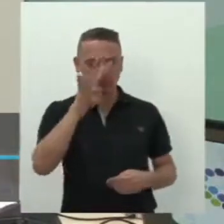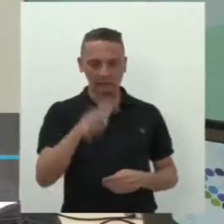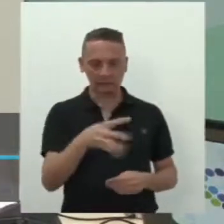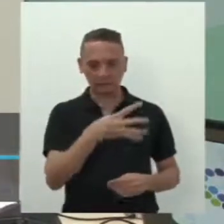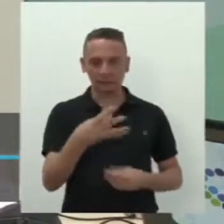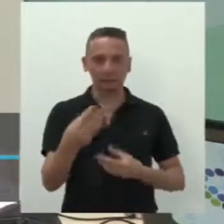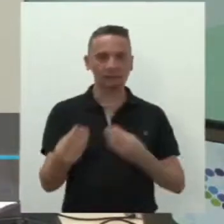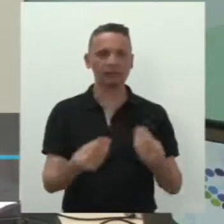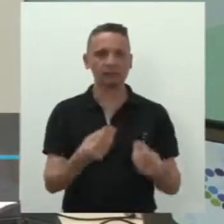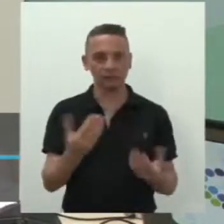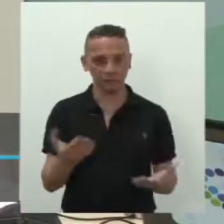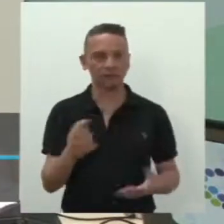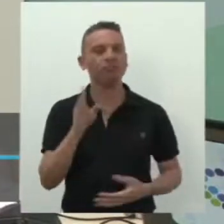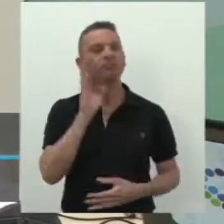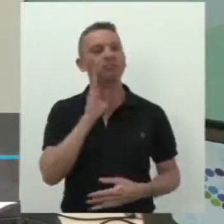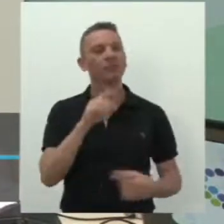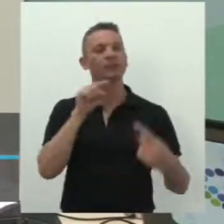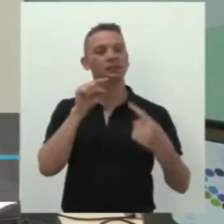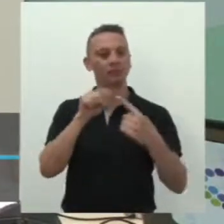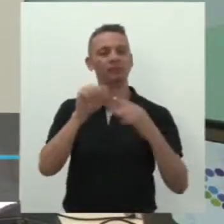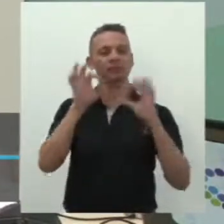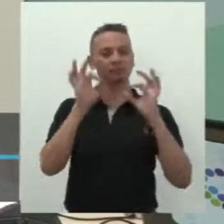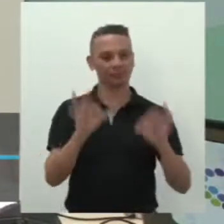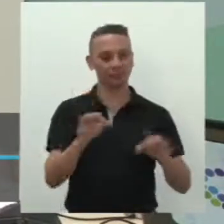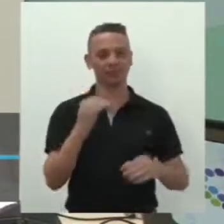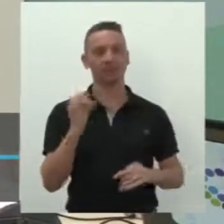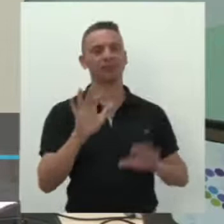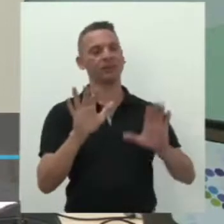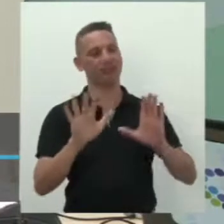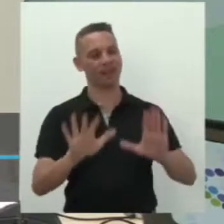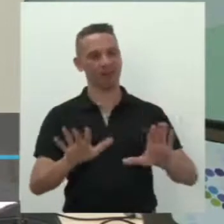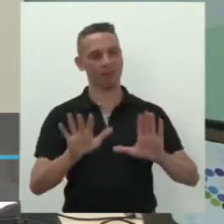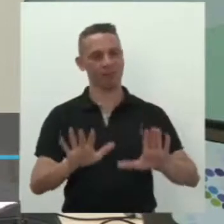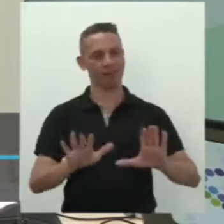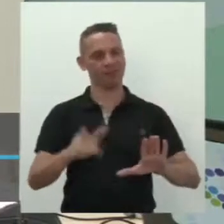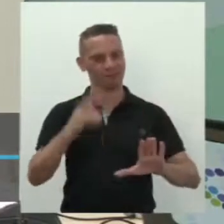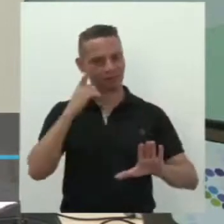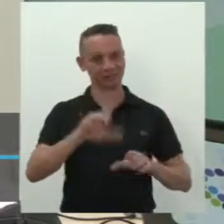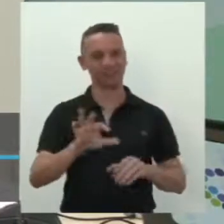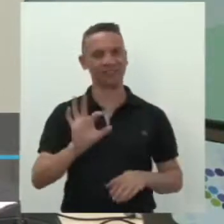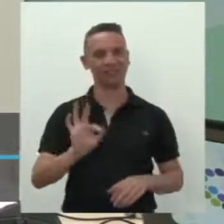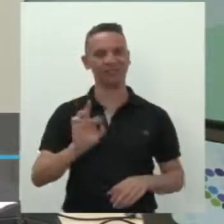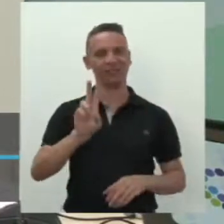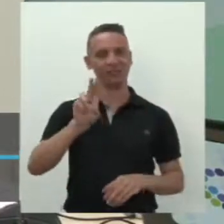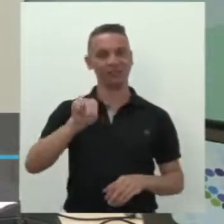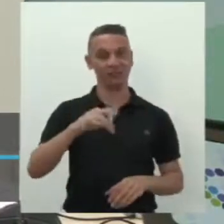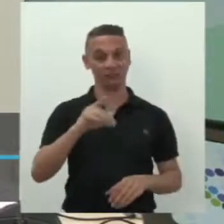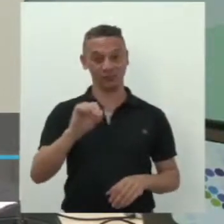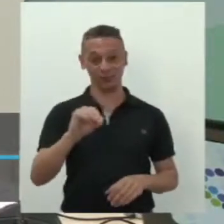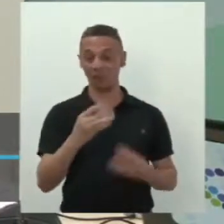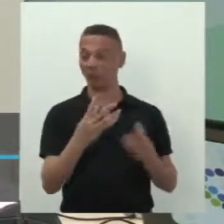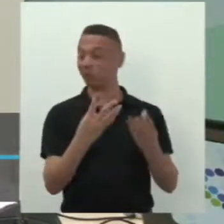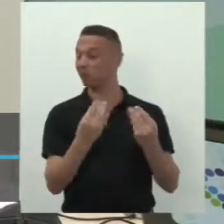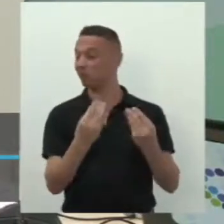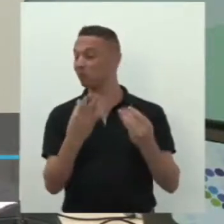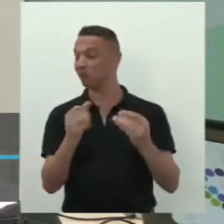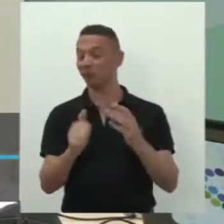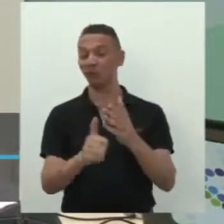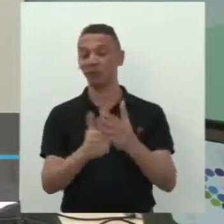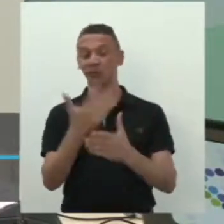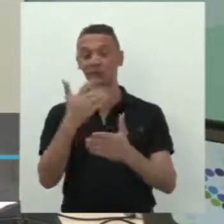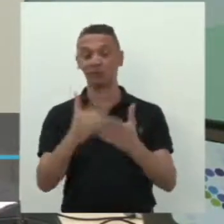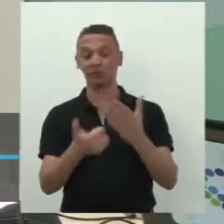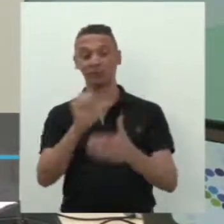certinho. Legal, gente. A gente tem que ir com calma, tá? Função, o Excel tem diversas,